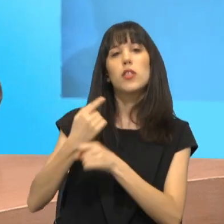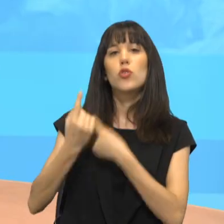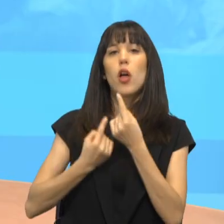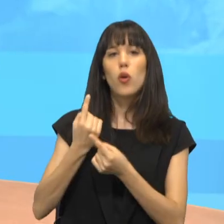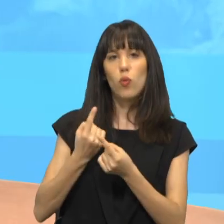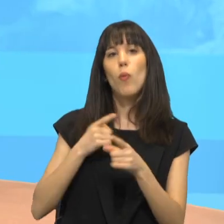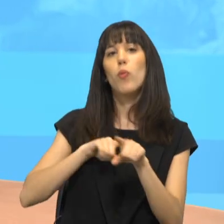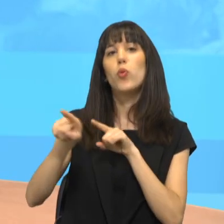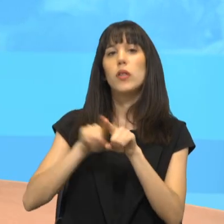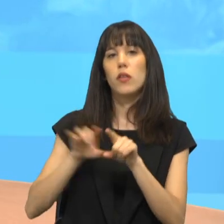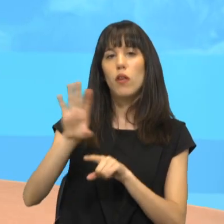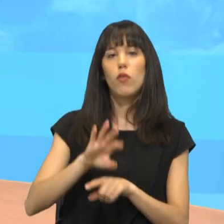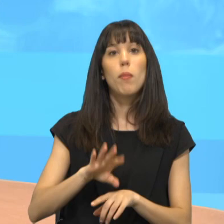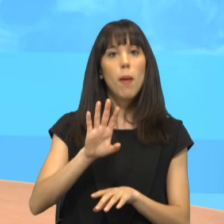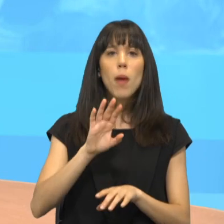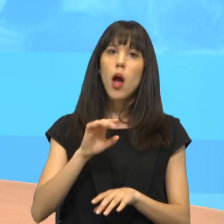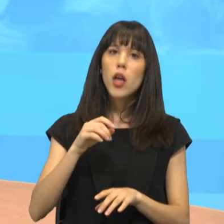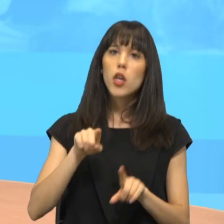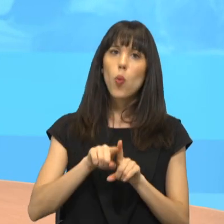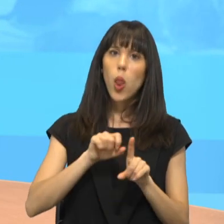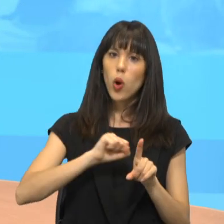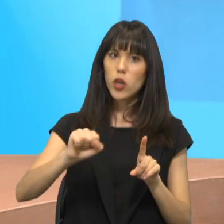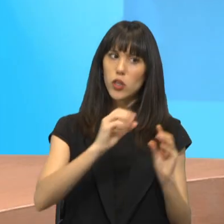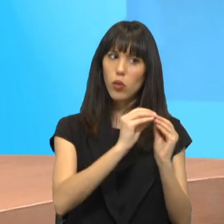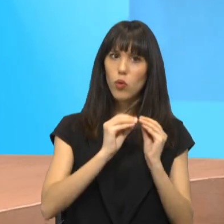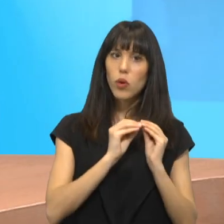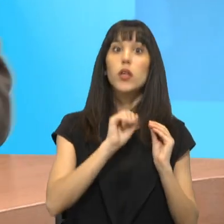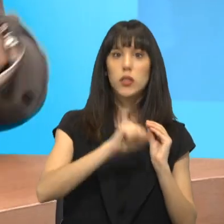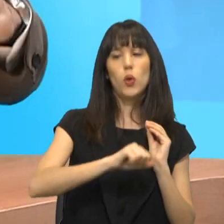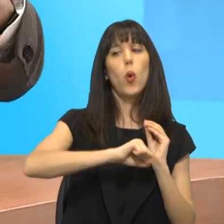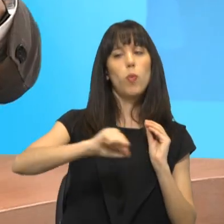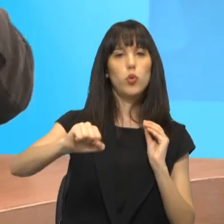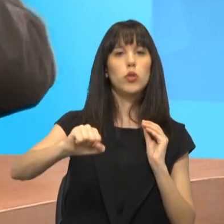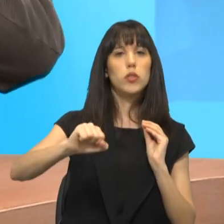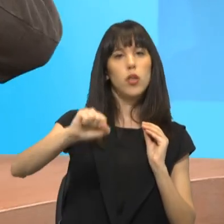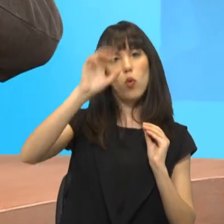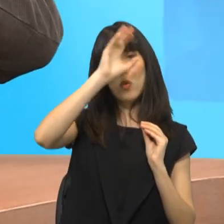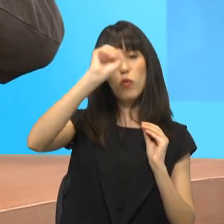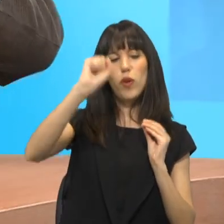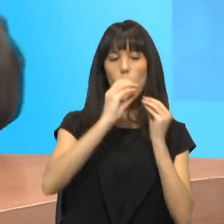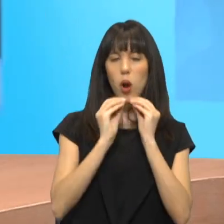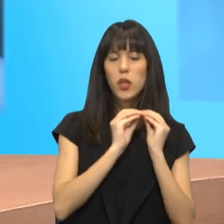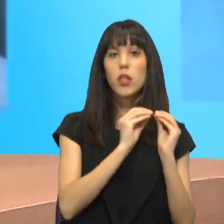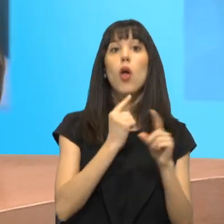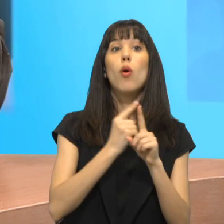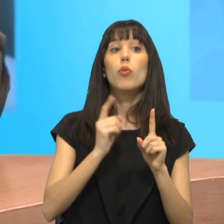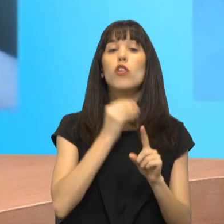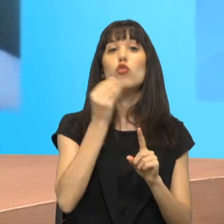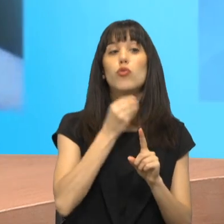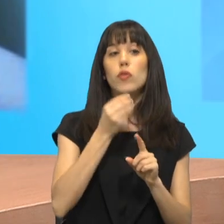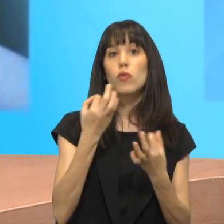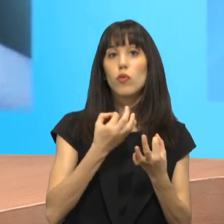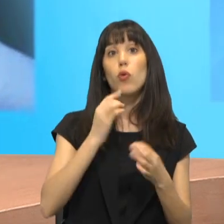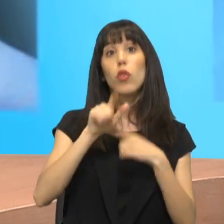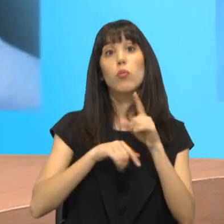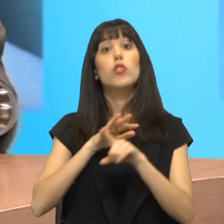oposição organizada também, não é? Uma oposição organizada também. E isso tem impacto no todo da sociedade. Para além das juventudes, depois isso acaba por ter impacto